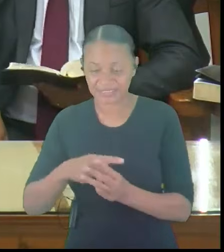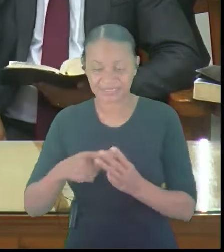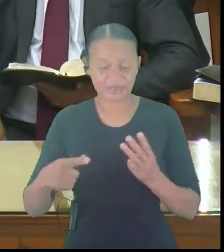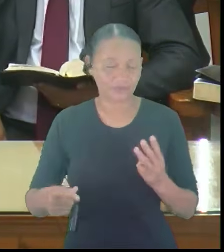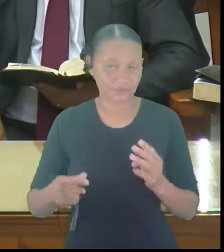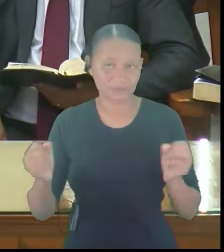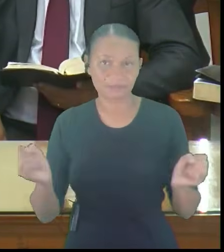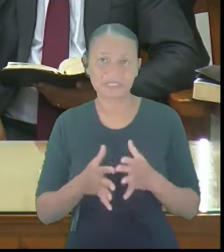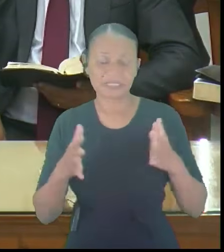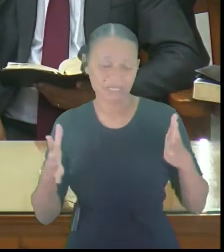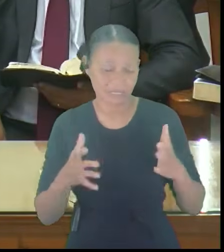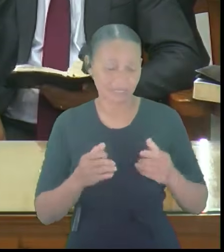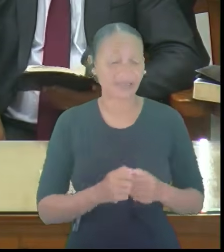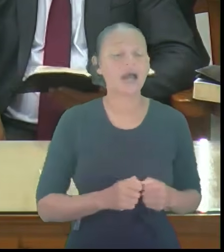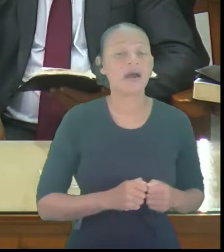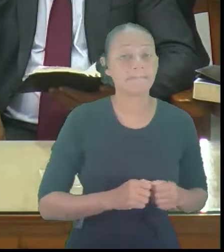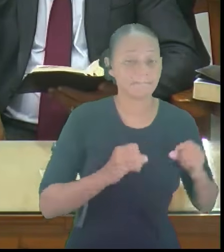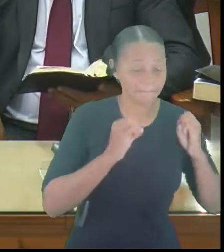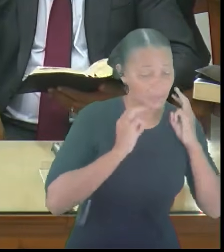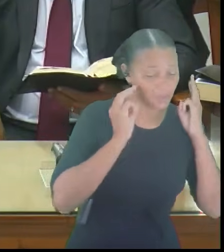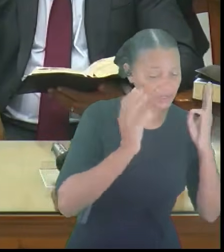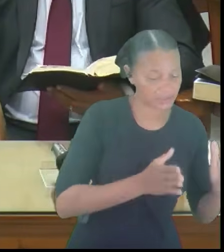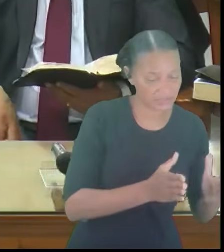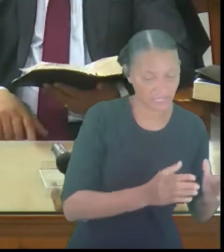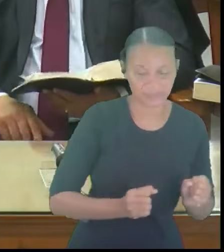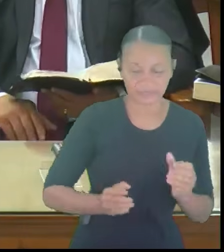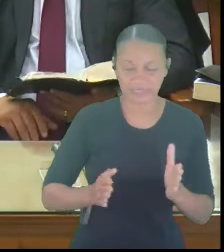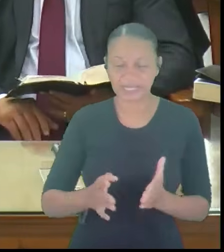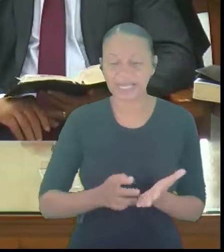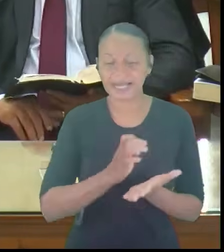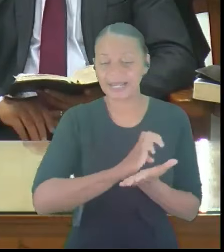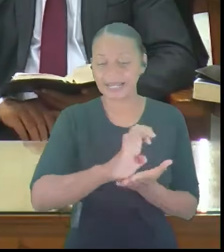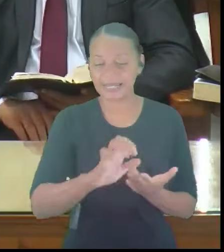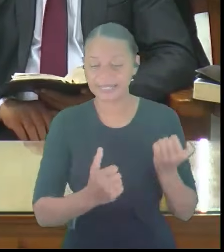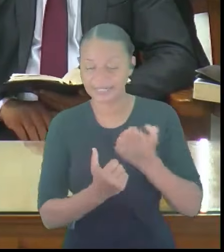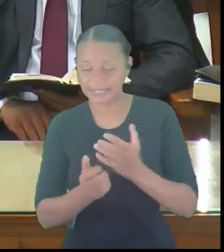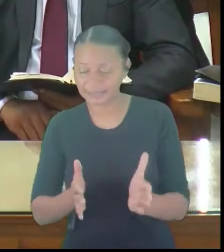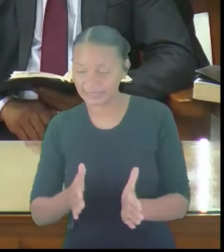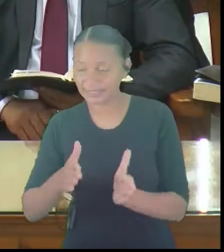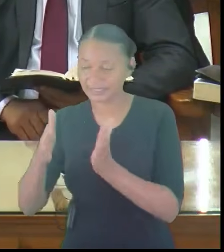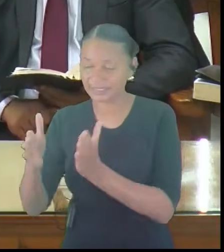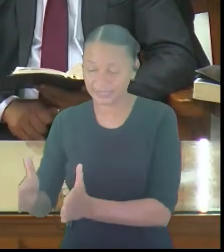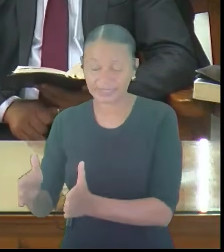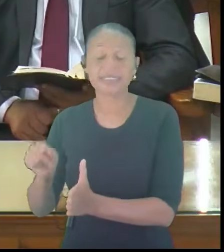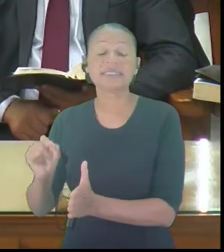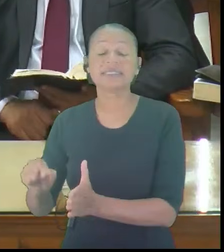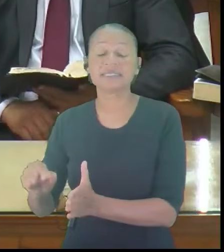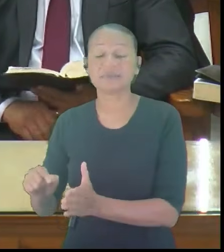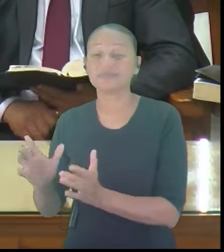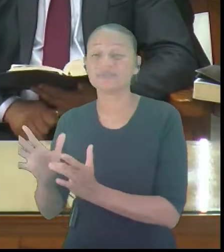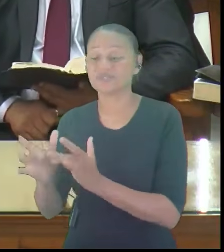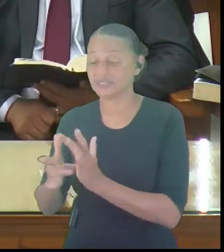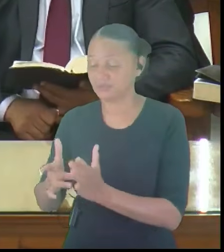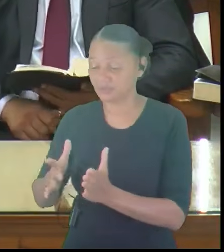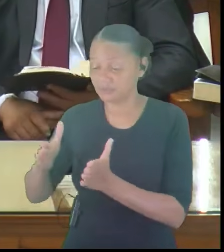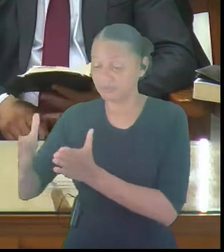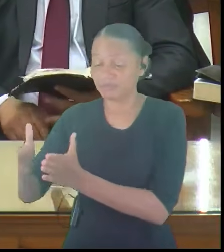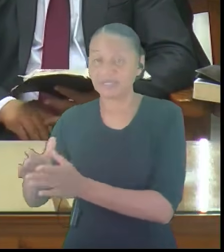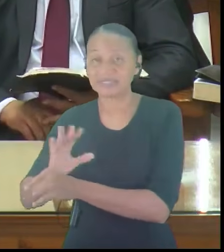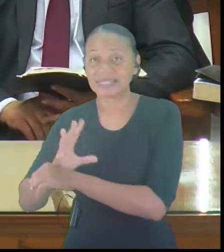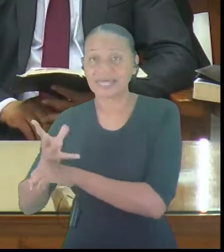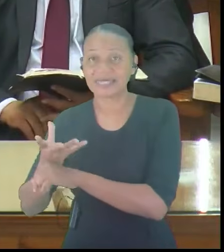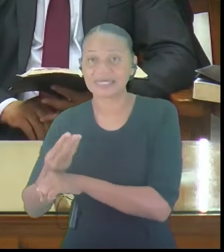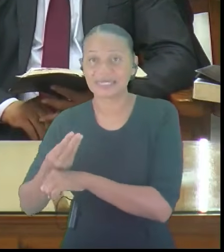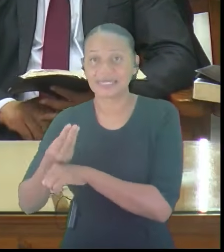Moisés, tempo de Elias e Eliseu, o tempo de Jesus e o tempo da igreja primitiva. Mas durante